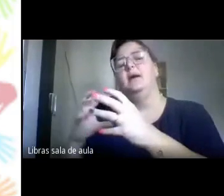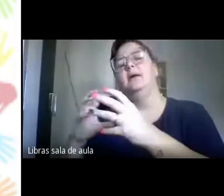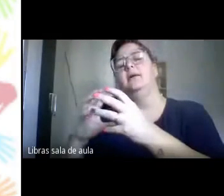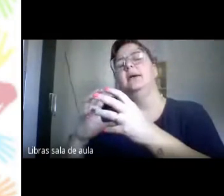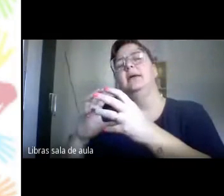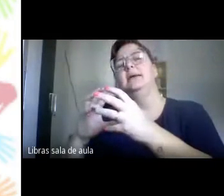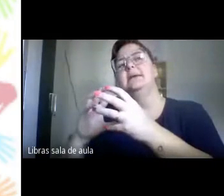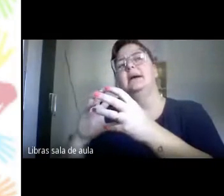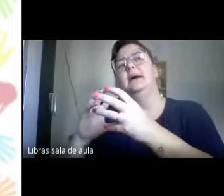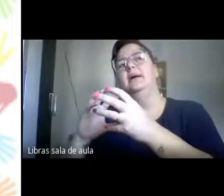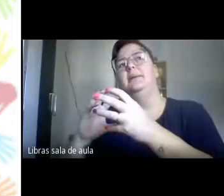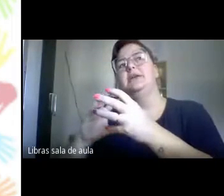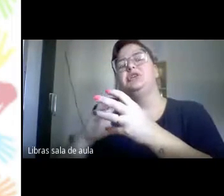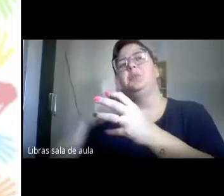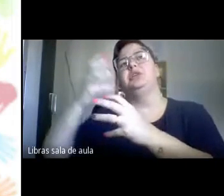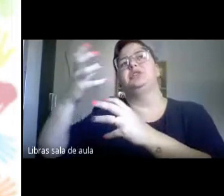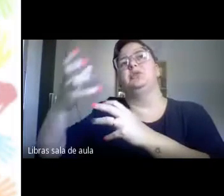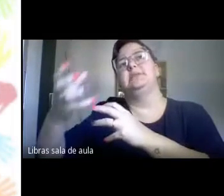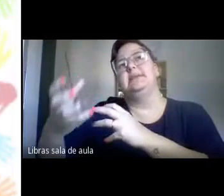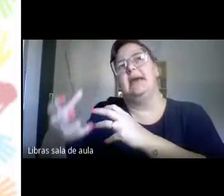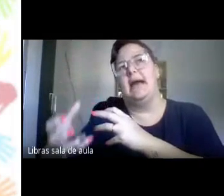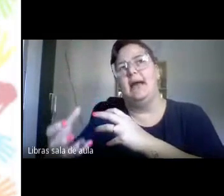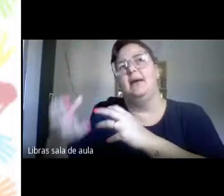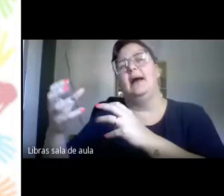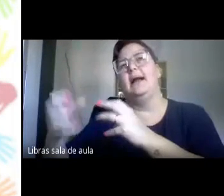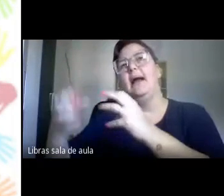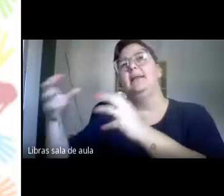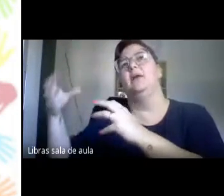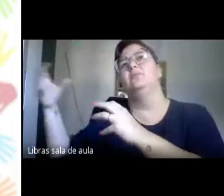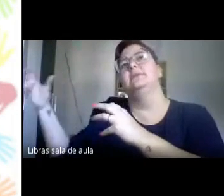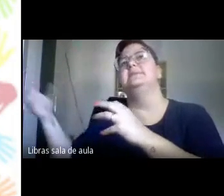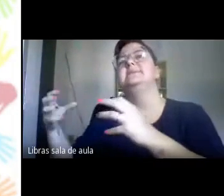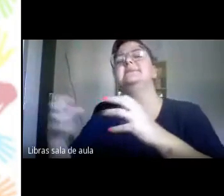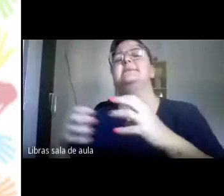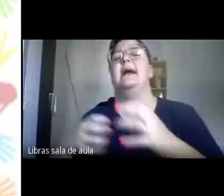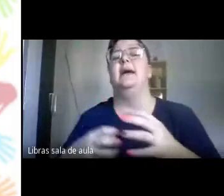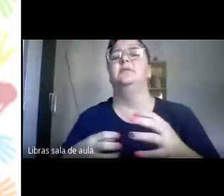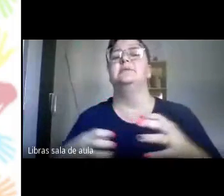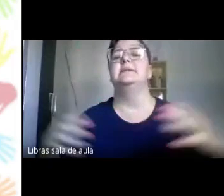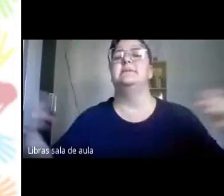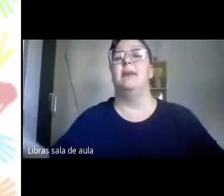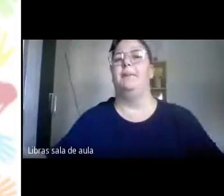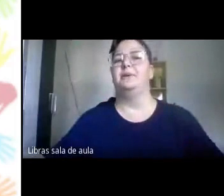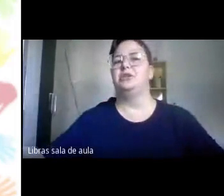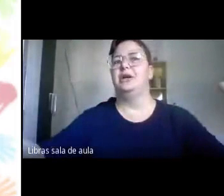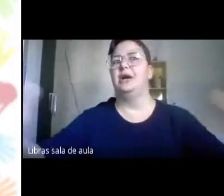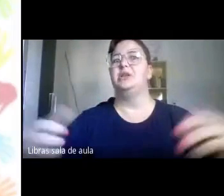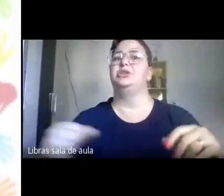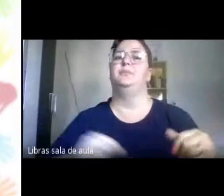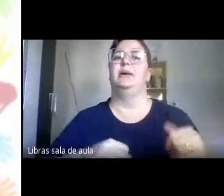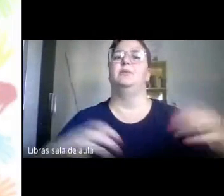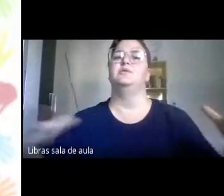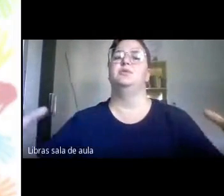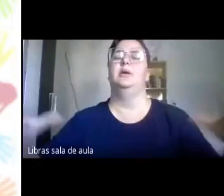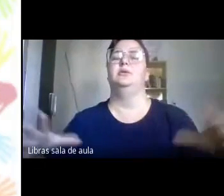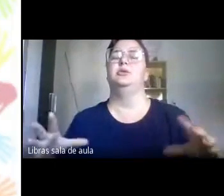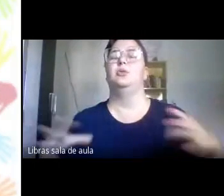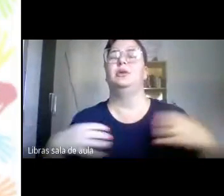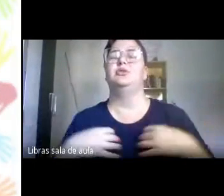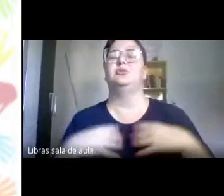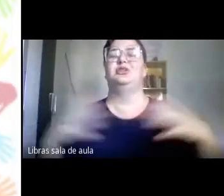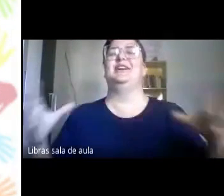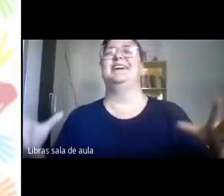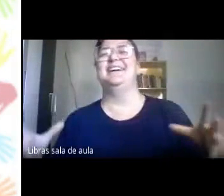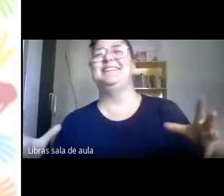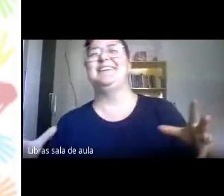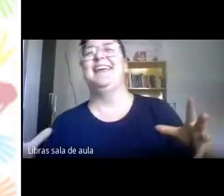que a gente pode associar a cada um desses estados nesse mapa gigante para construir. Quando